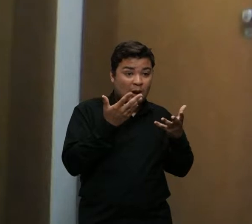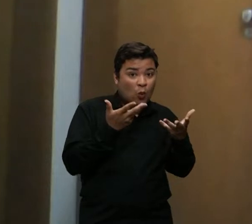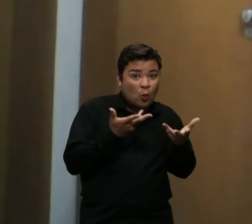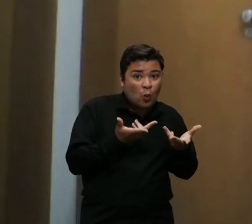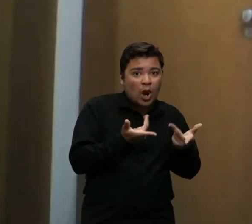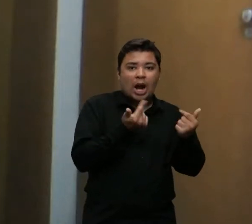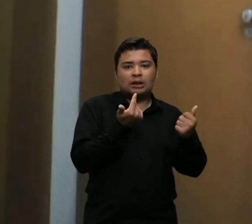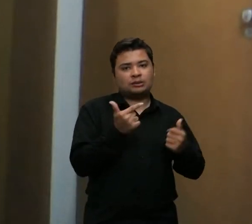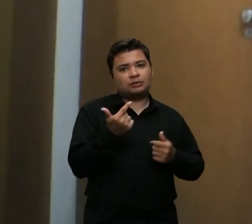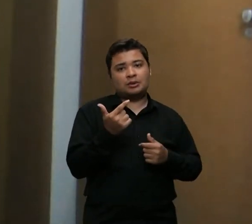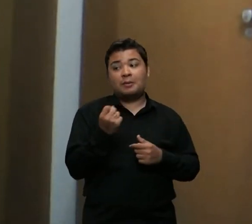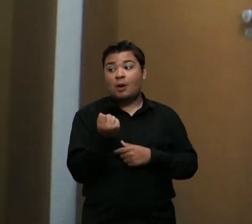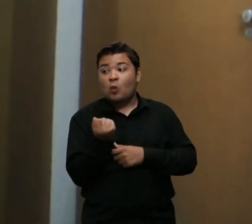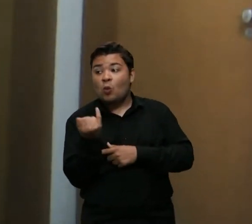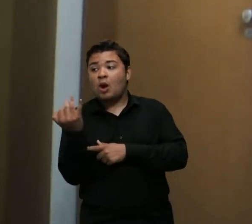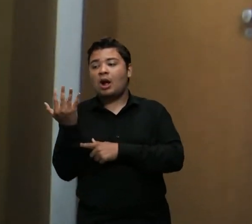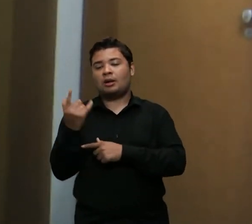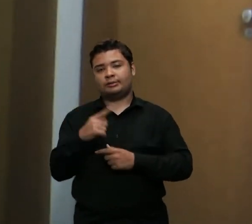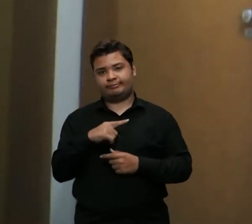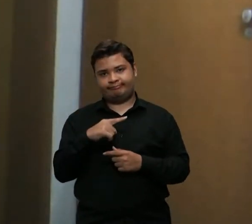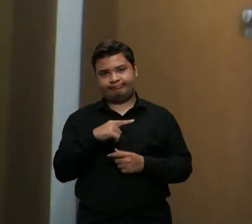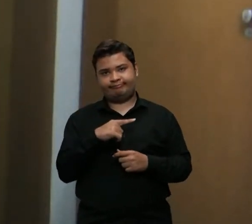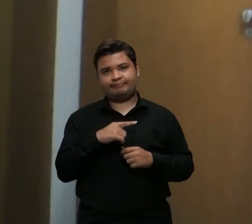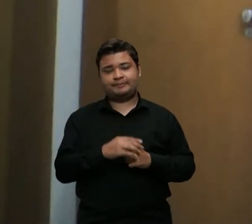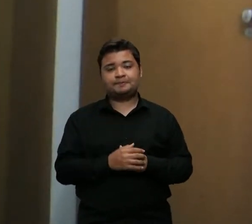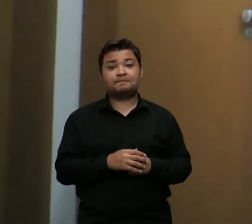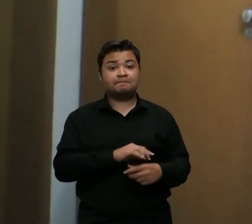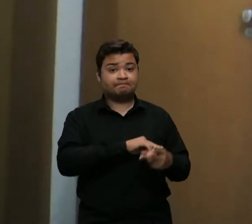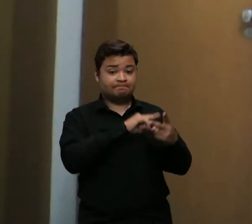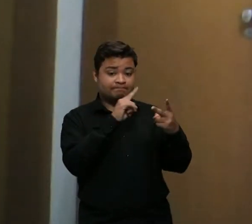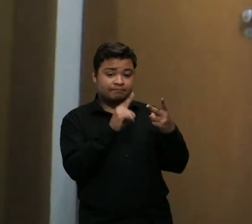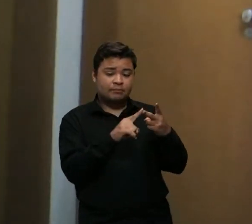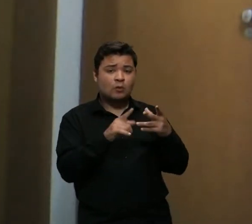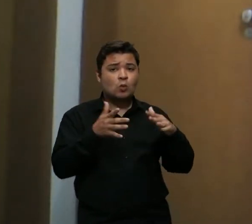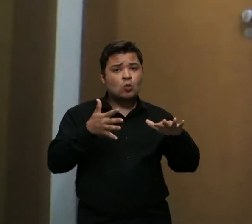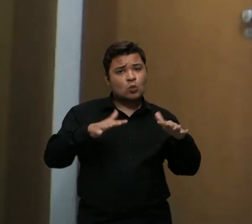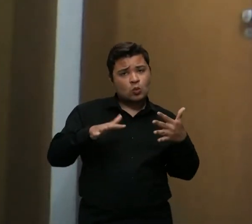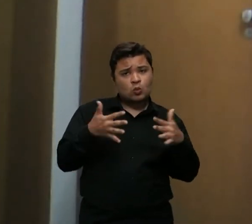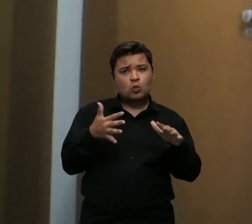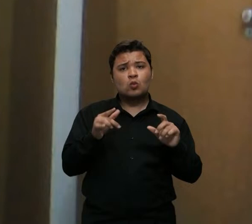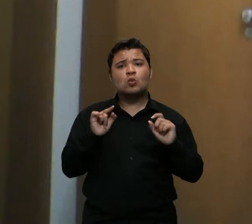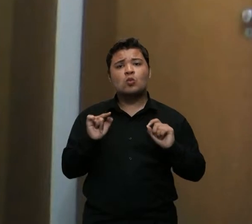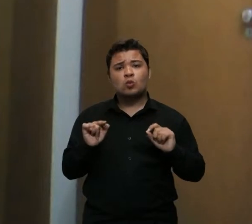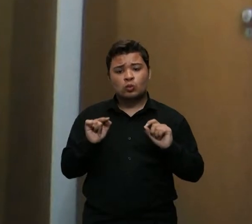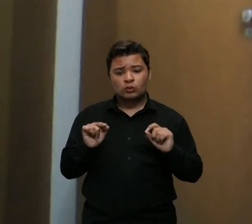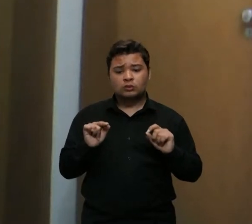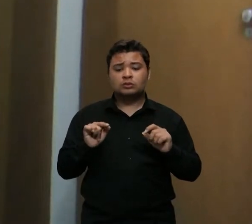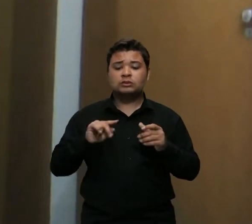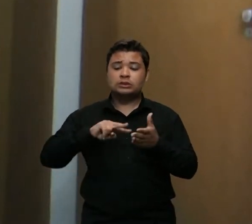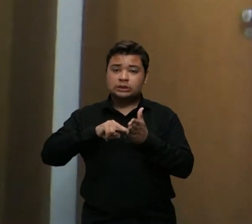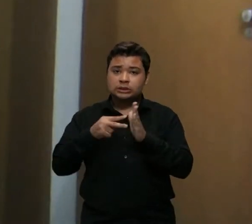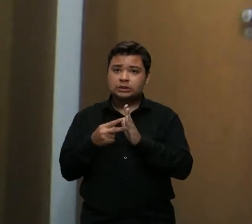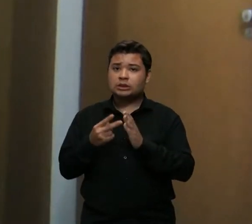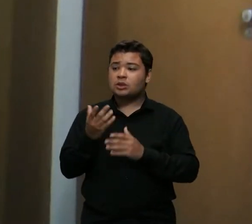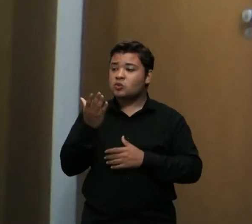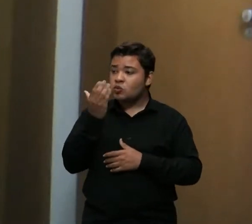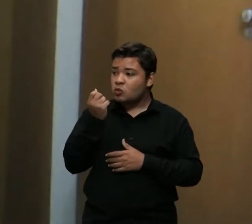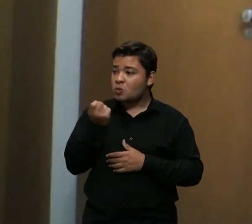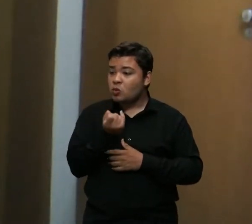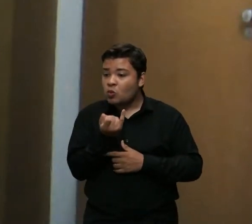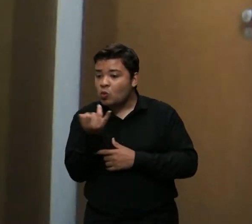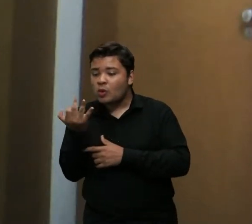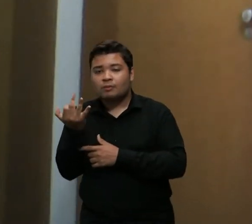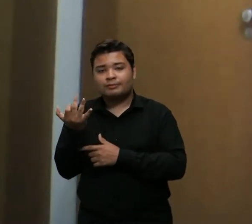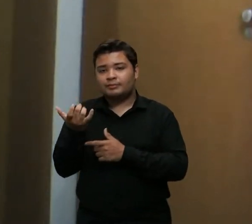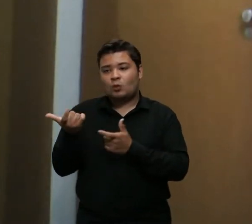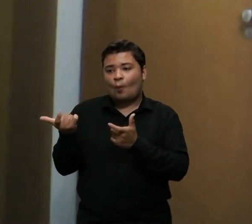A insegurança alimentar moderada, ela, na verdade, já se tem uma redução quantitativa do consumo dos